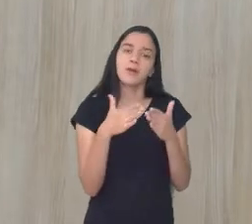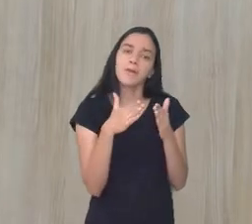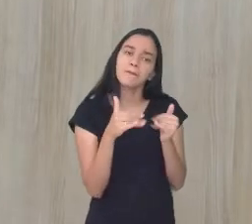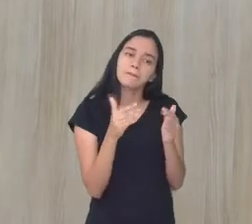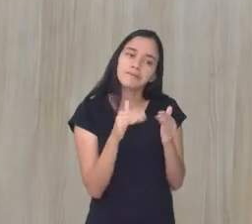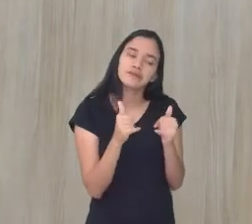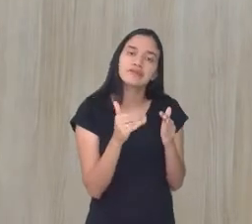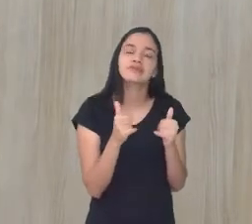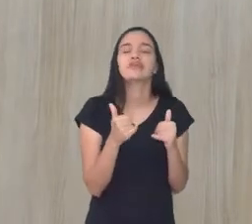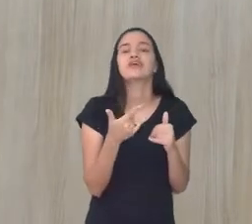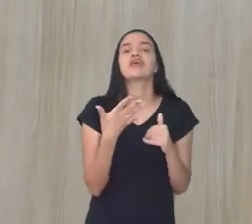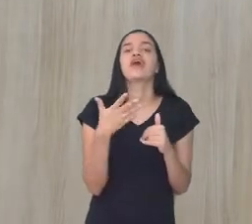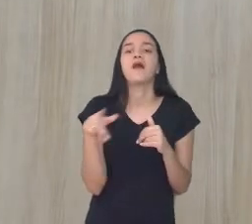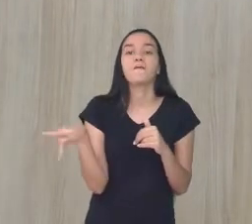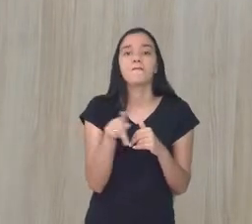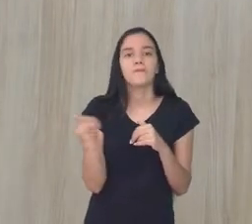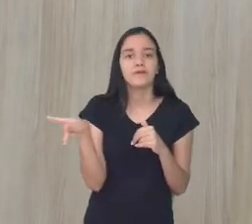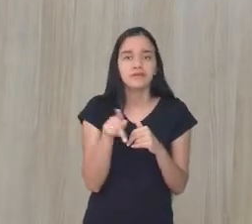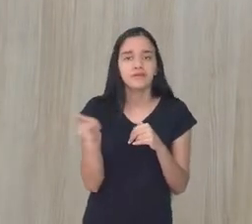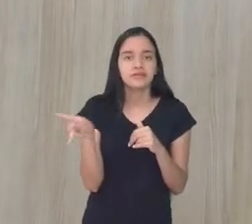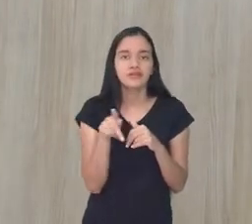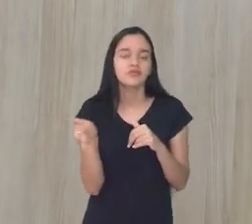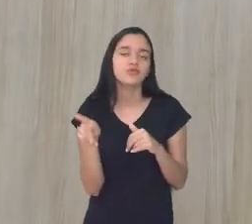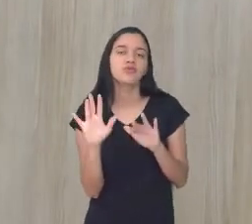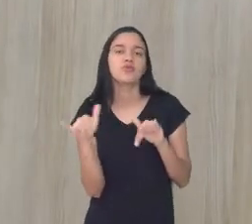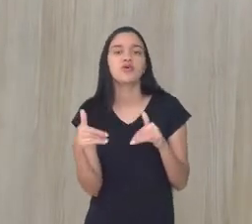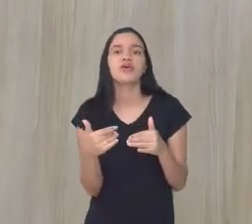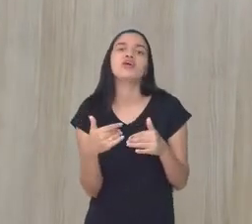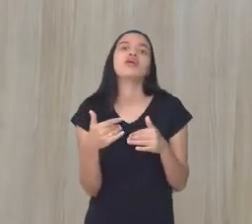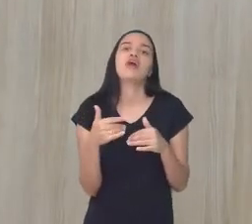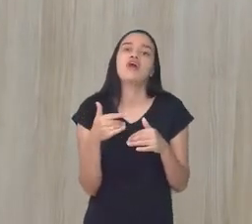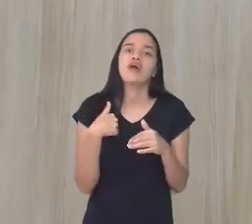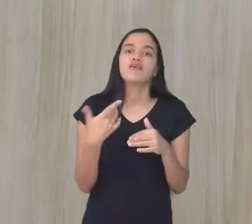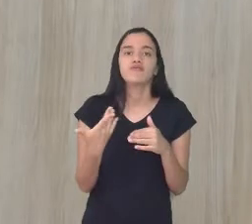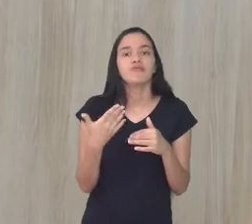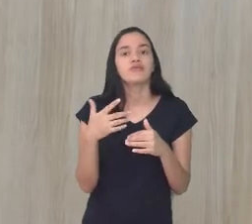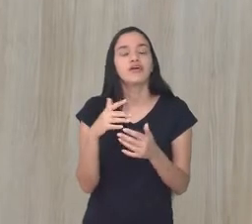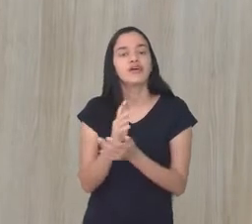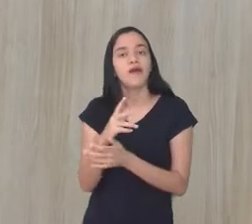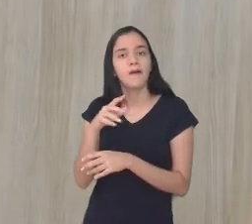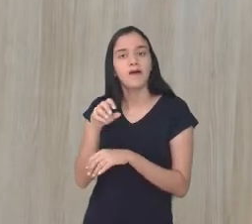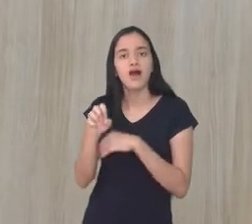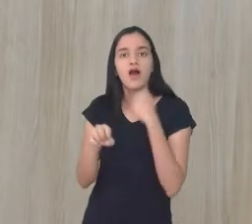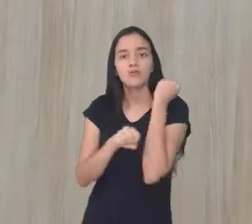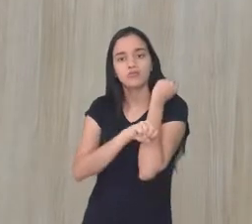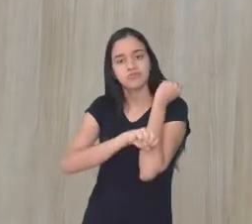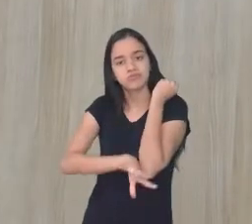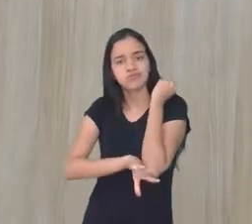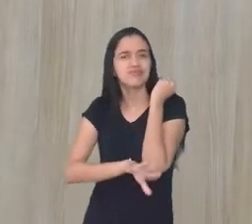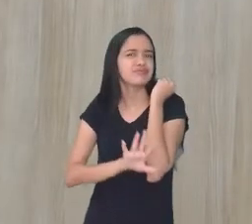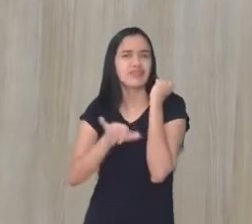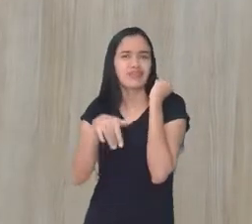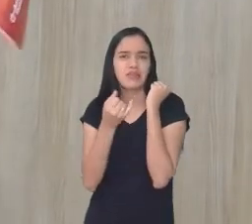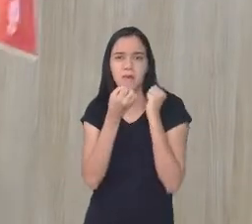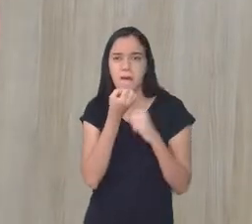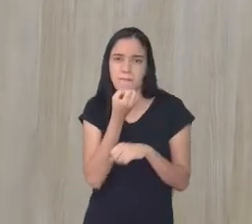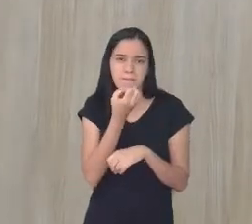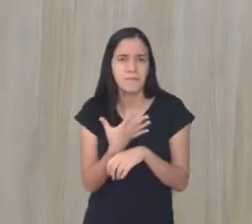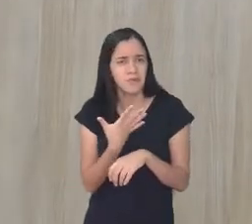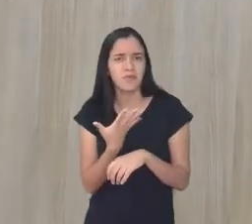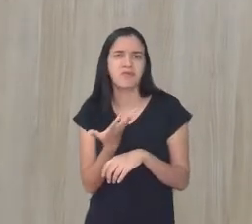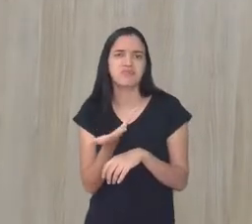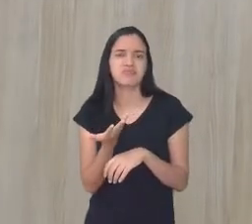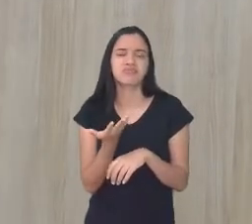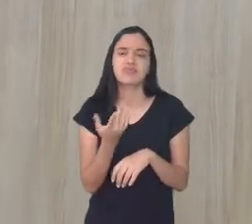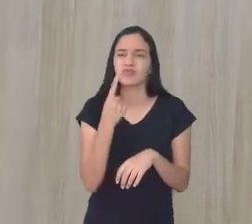licença à professora e né, a questão aí das flatulências, vai lá fora, gente. É muito desagradável, a gente tem que aguentar,